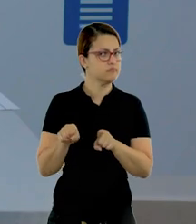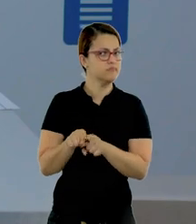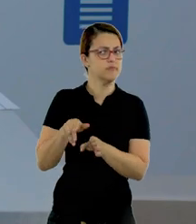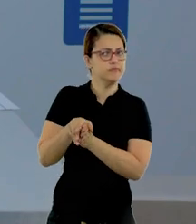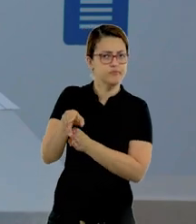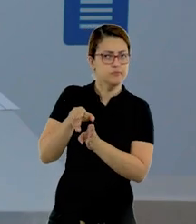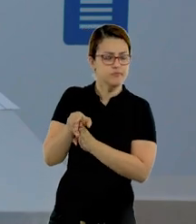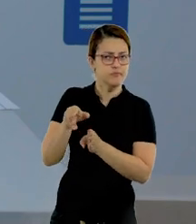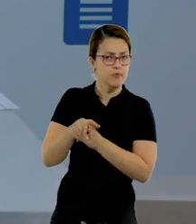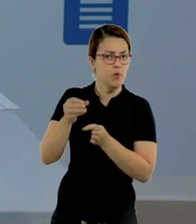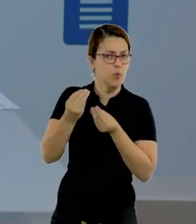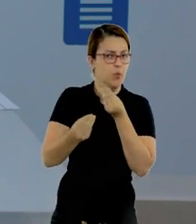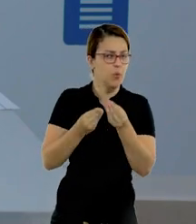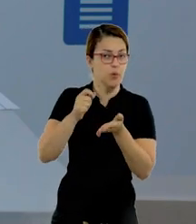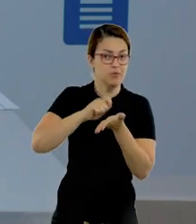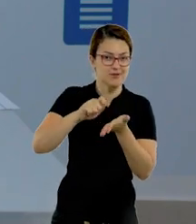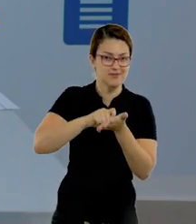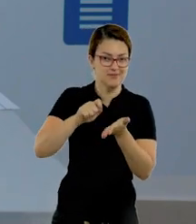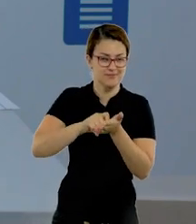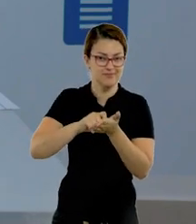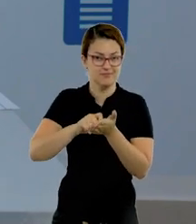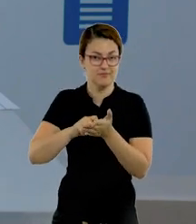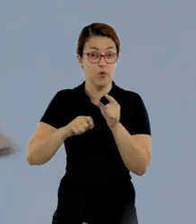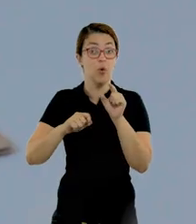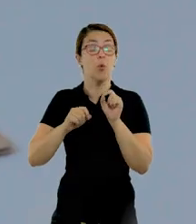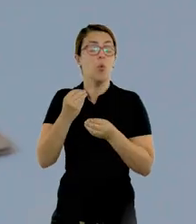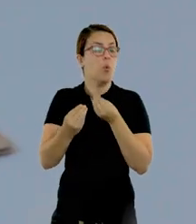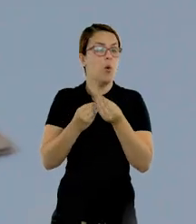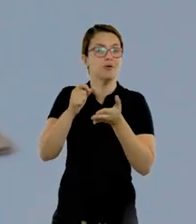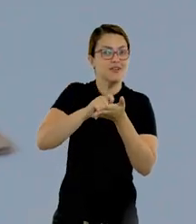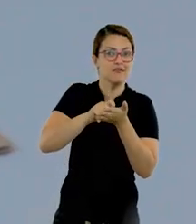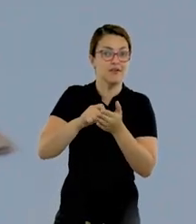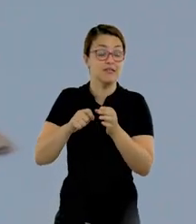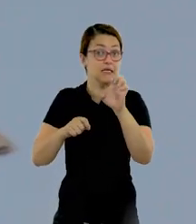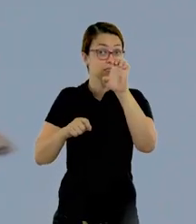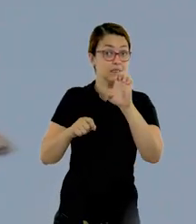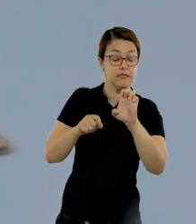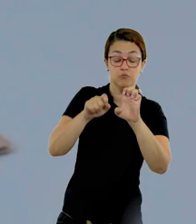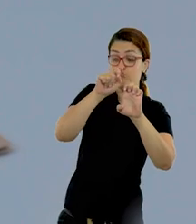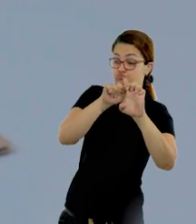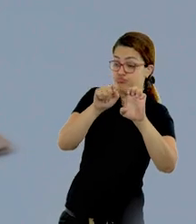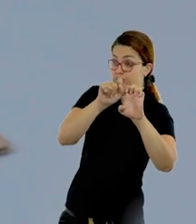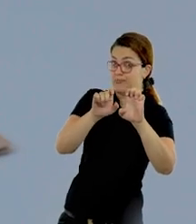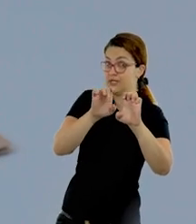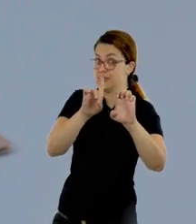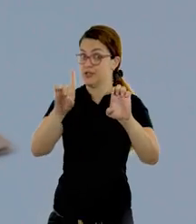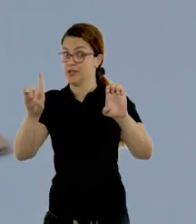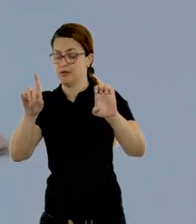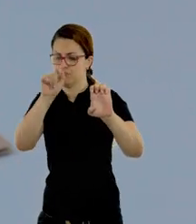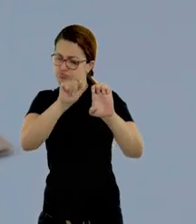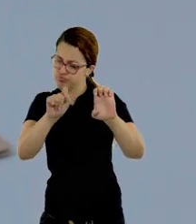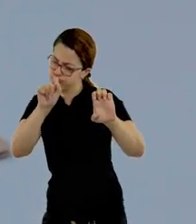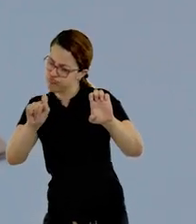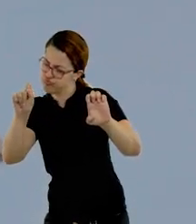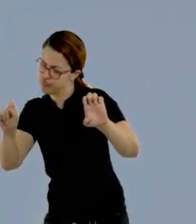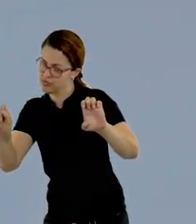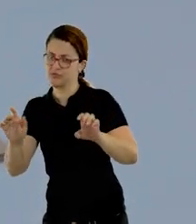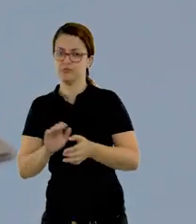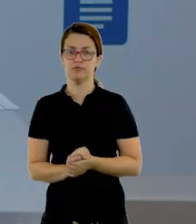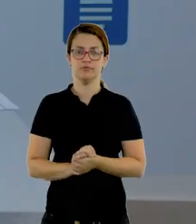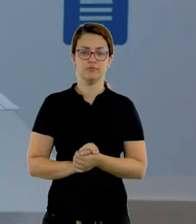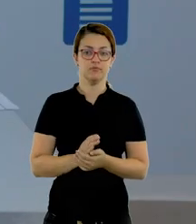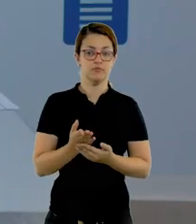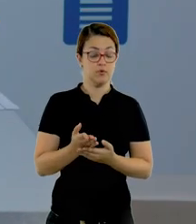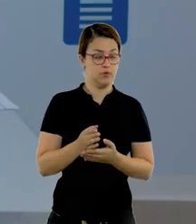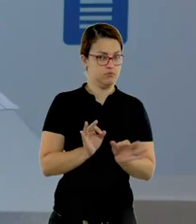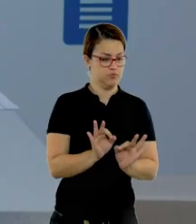crianças que a escrita ela é feita da esquerda para a direita. Então aqui ó, vocês podem colocar, aqui eu